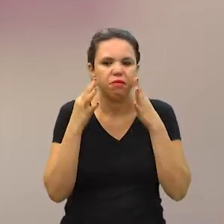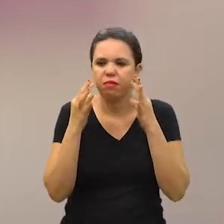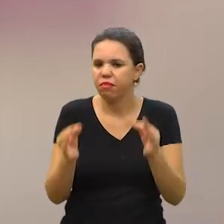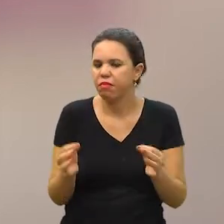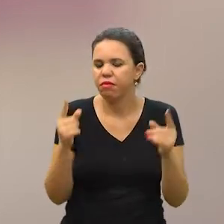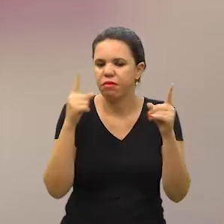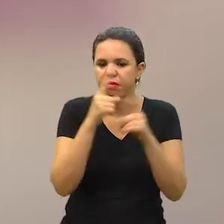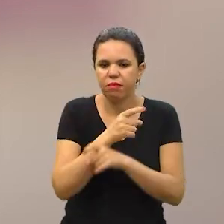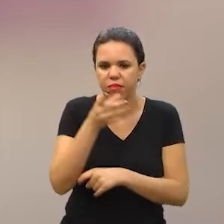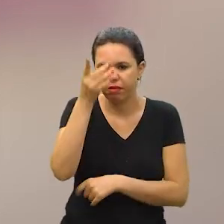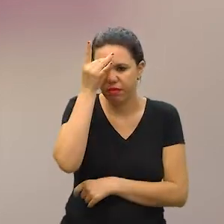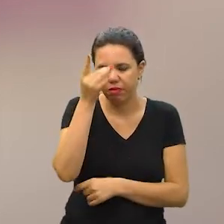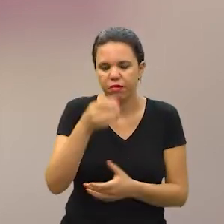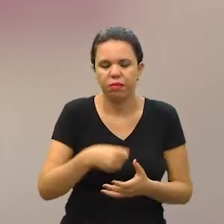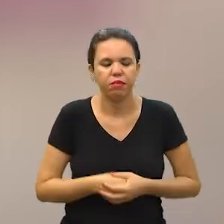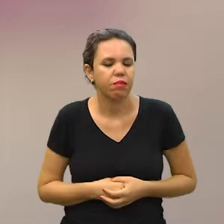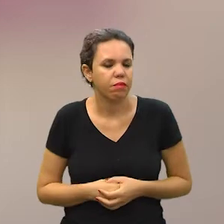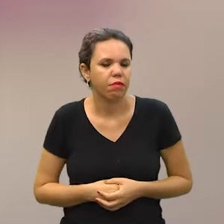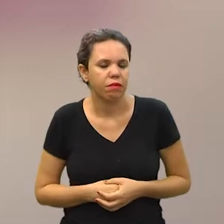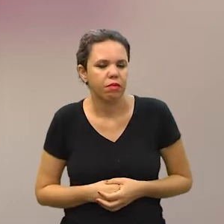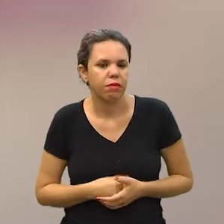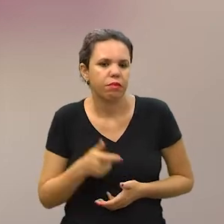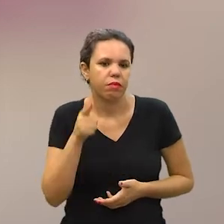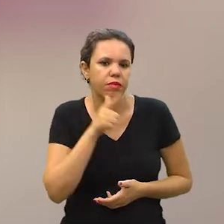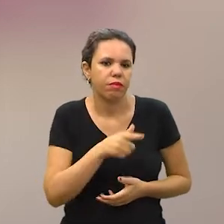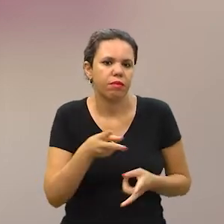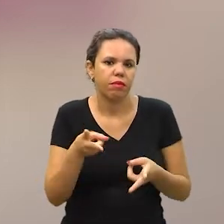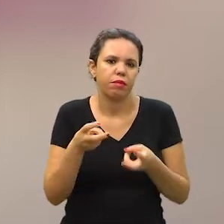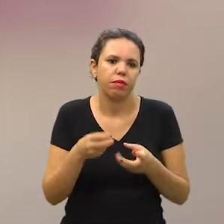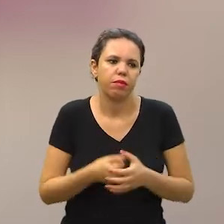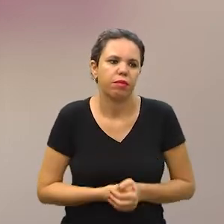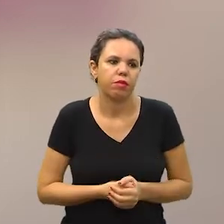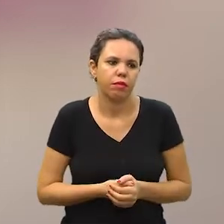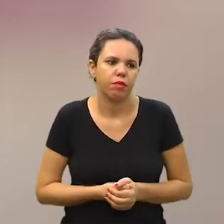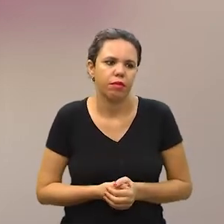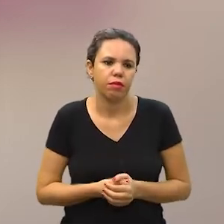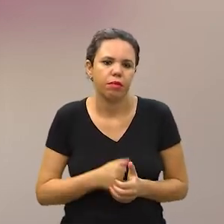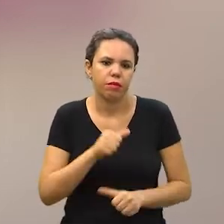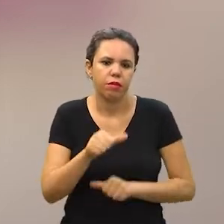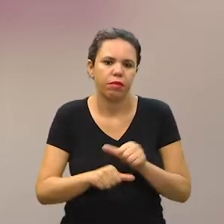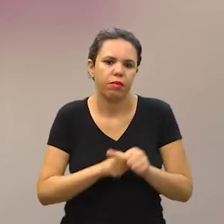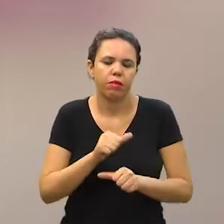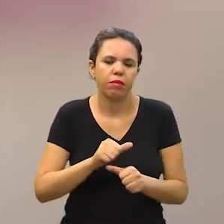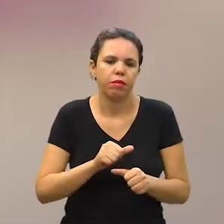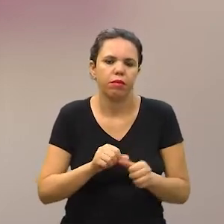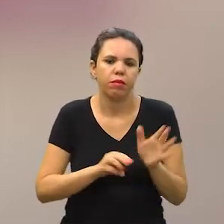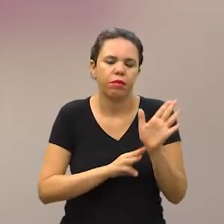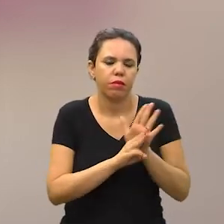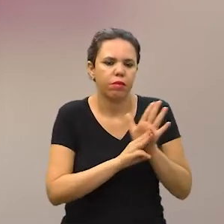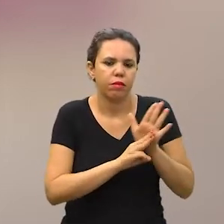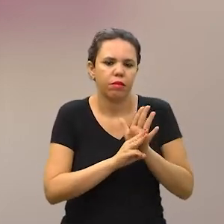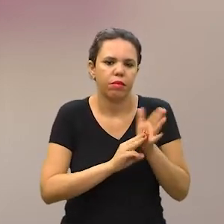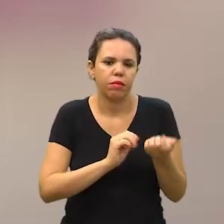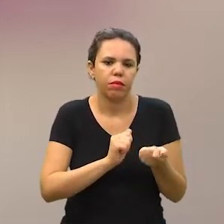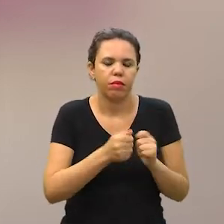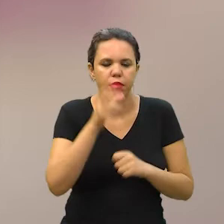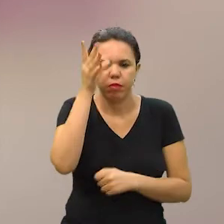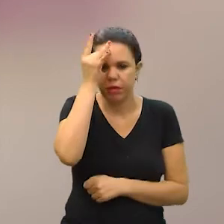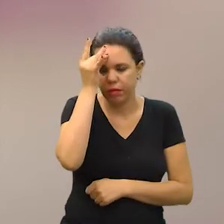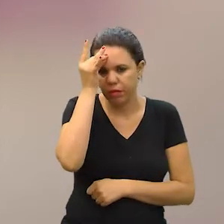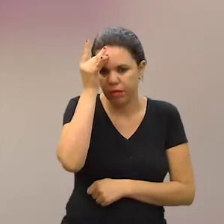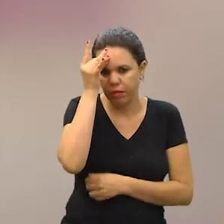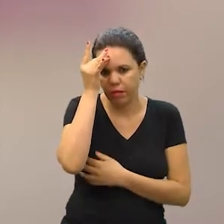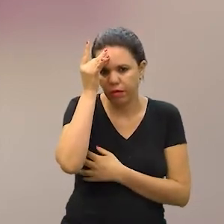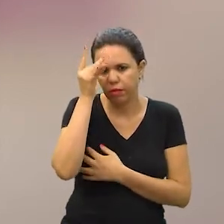focar, dificuldade de aprendizagem, e aí você consegue ver que mudando a metodologia, muitas vezes a criança aprende, mas